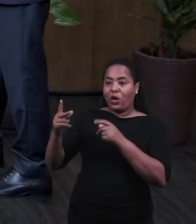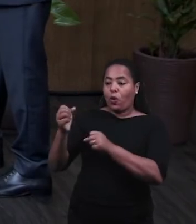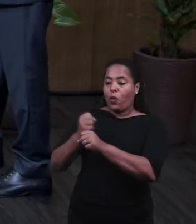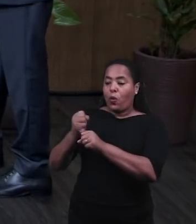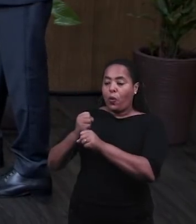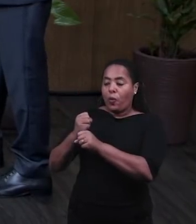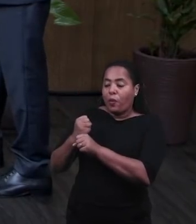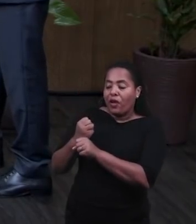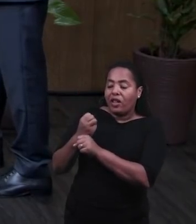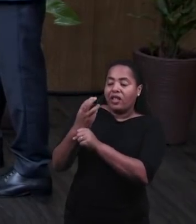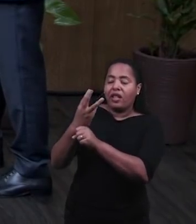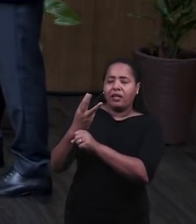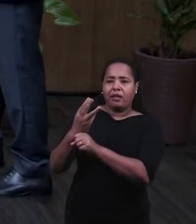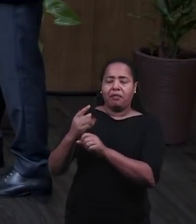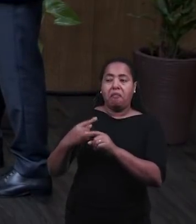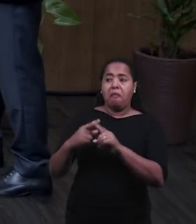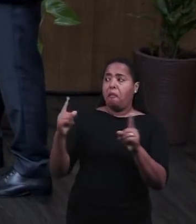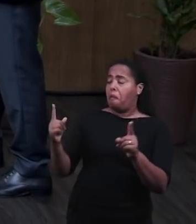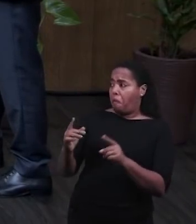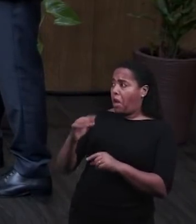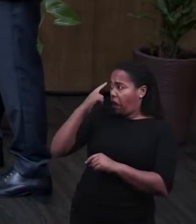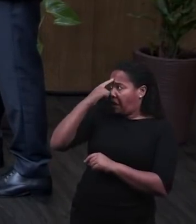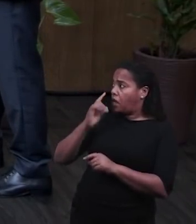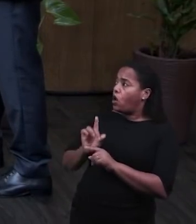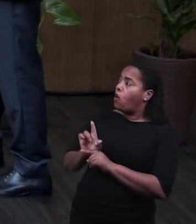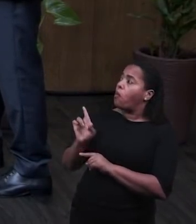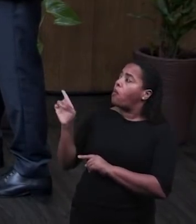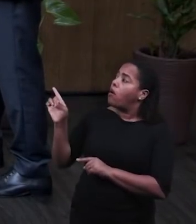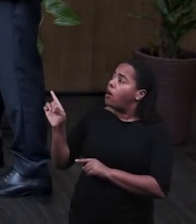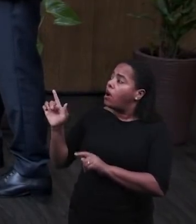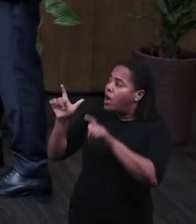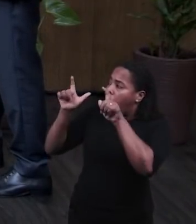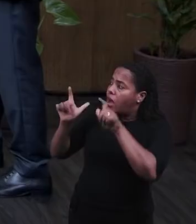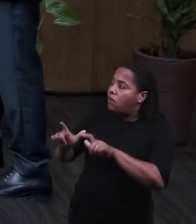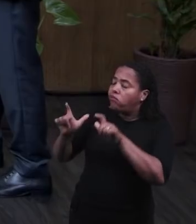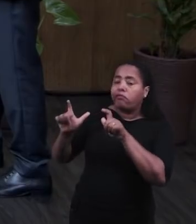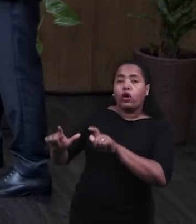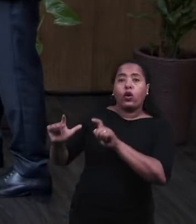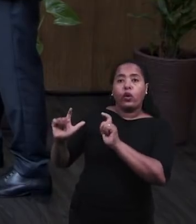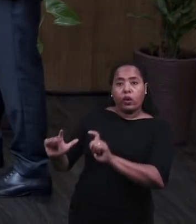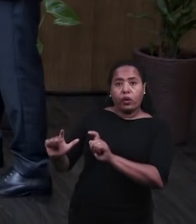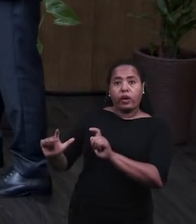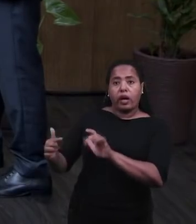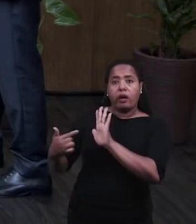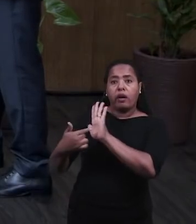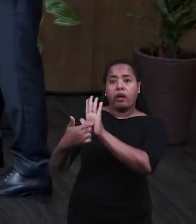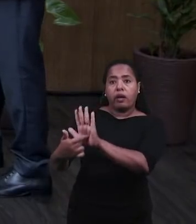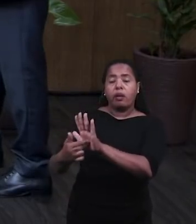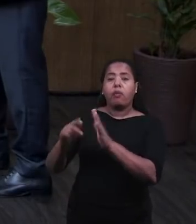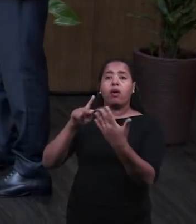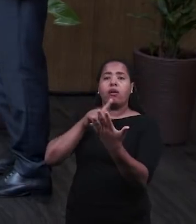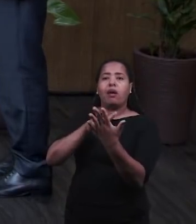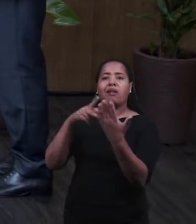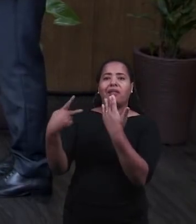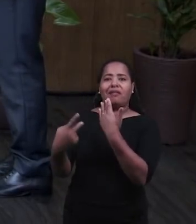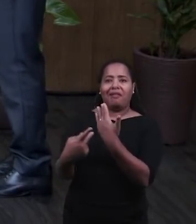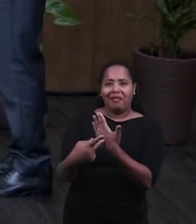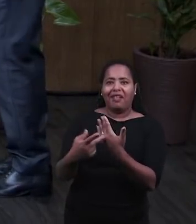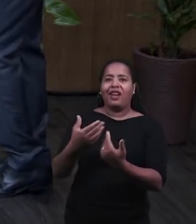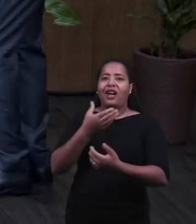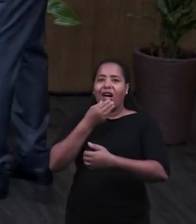Mas aqui, Daniel, se aproxima o local onde foi dita a parábola do